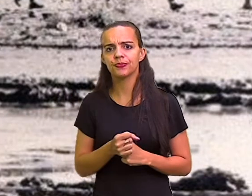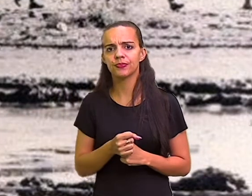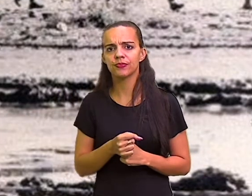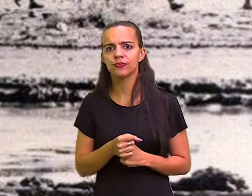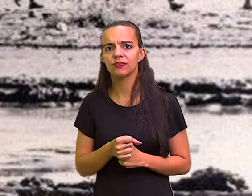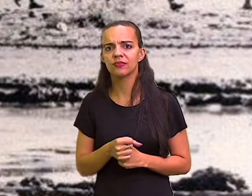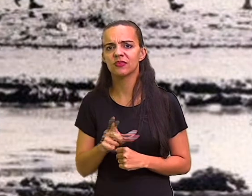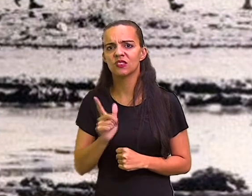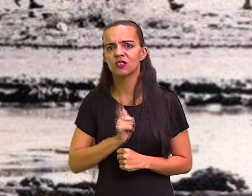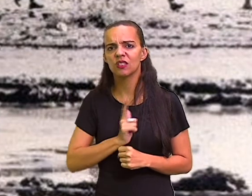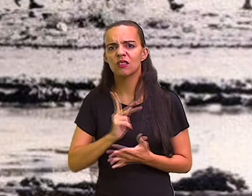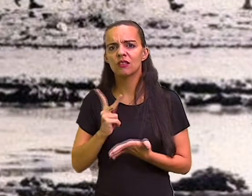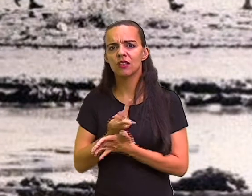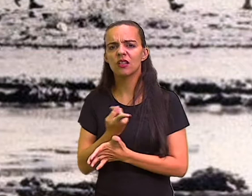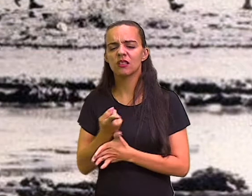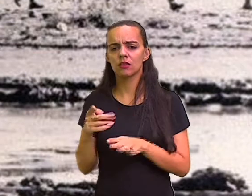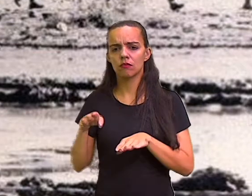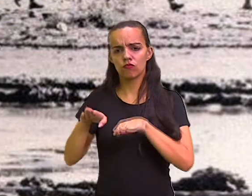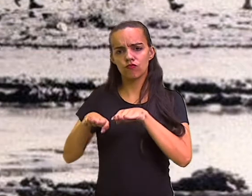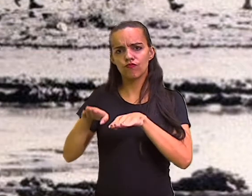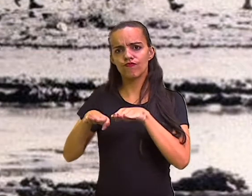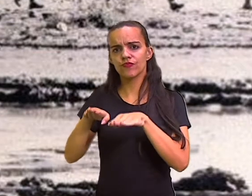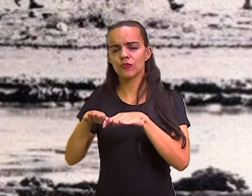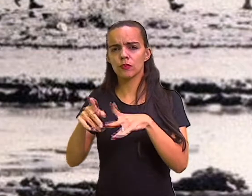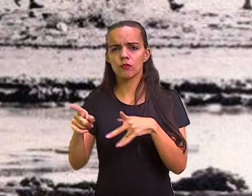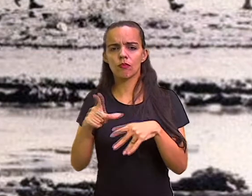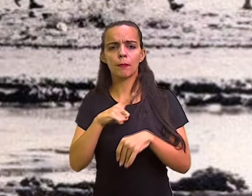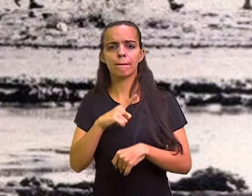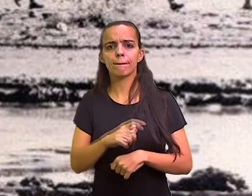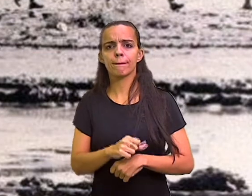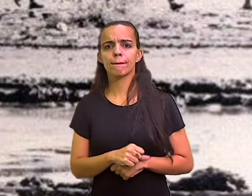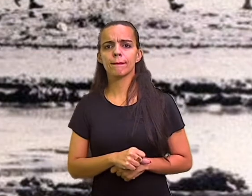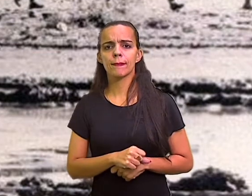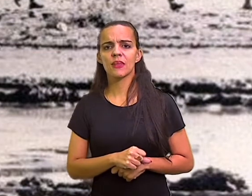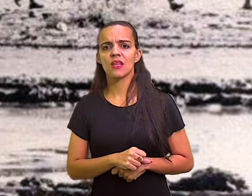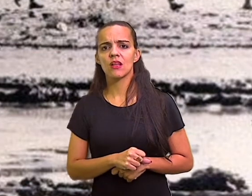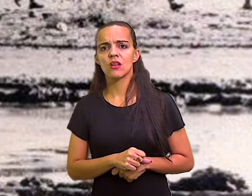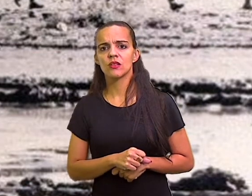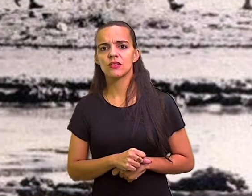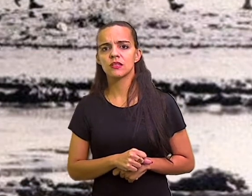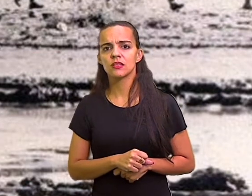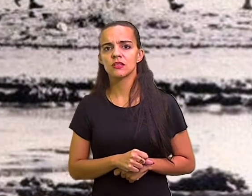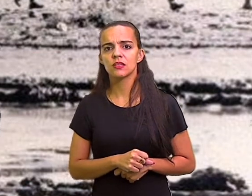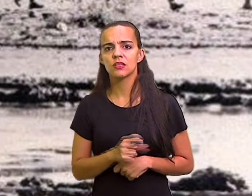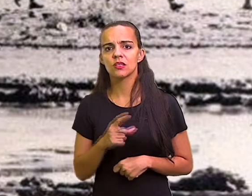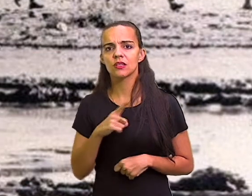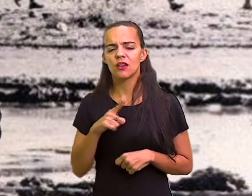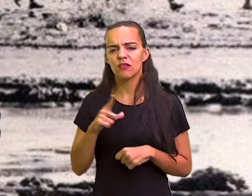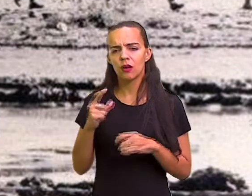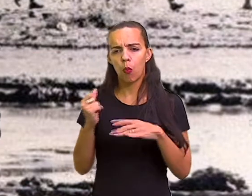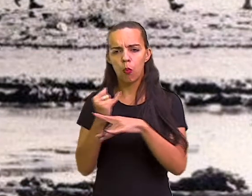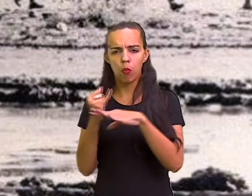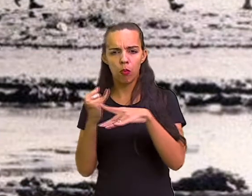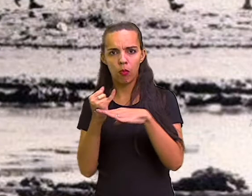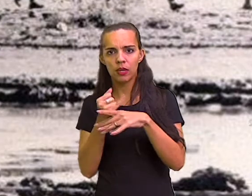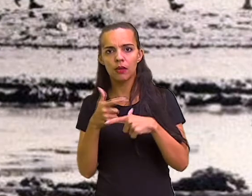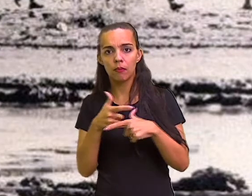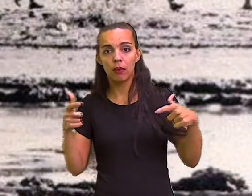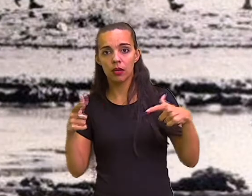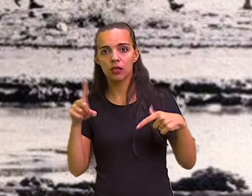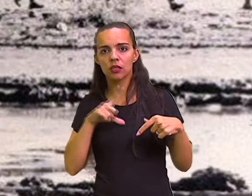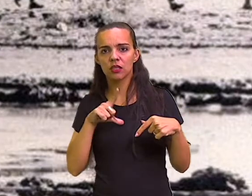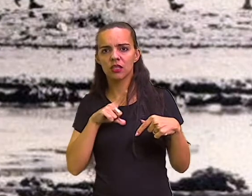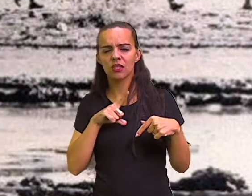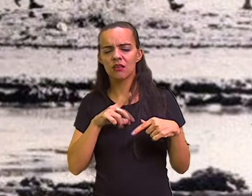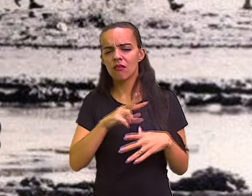só possui fronteira terrestre com a Indonésia, por ficar numa ilha maior. A